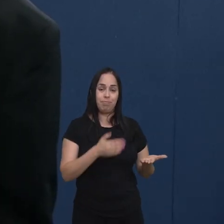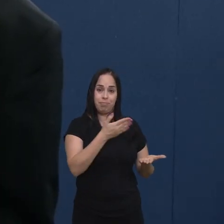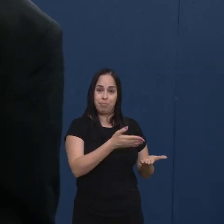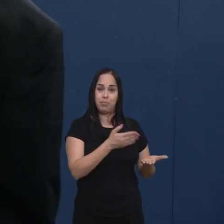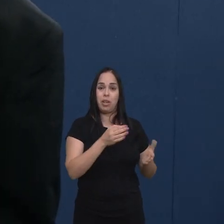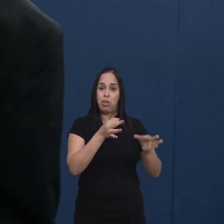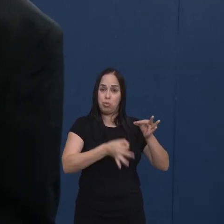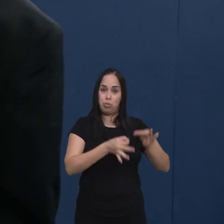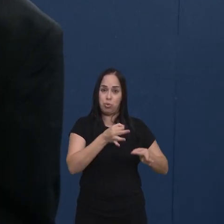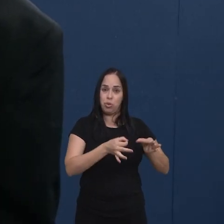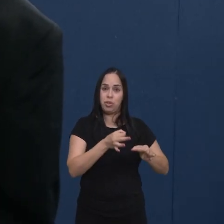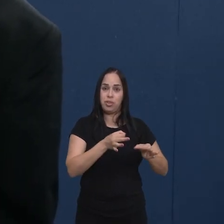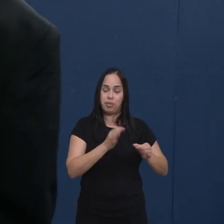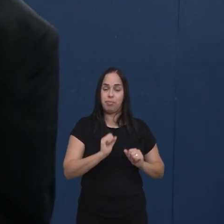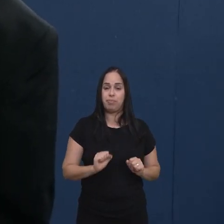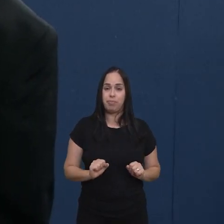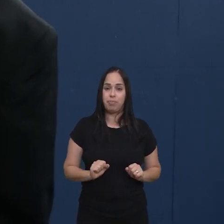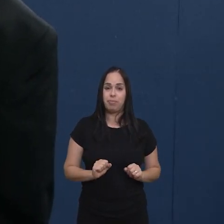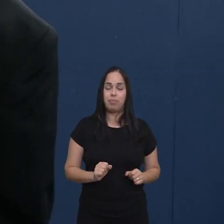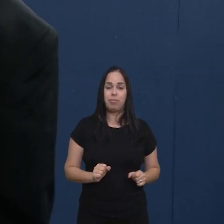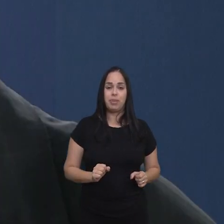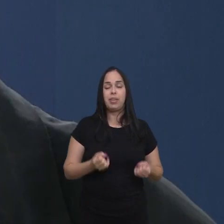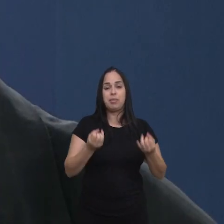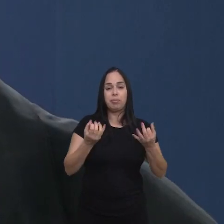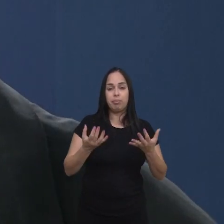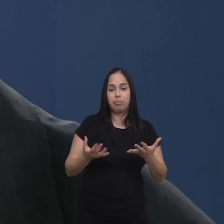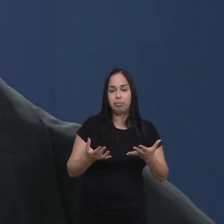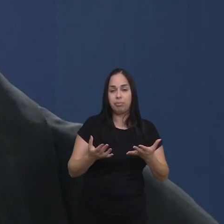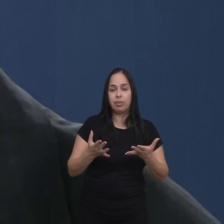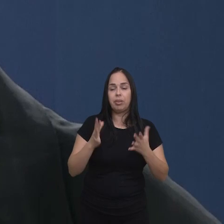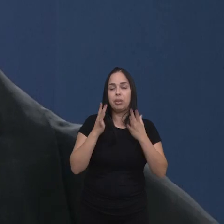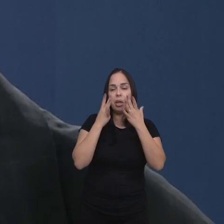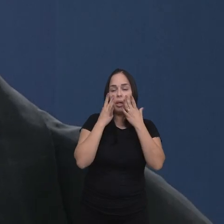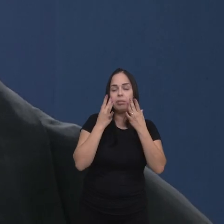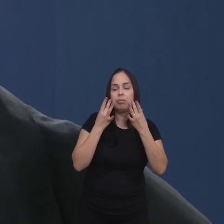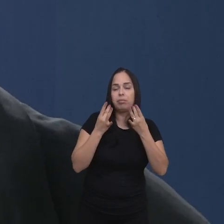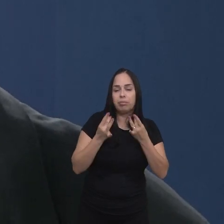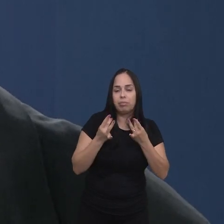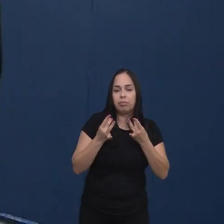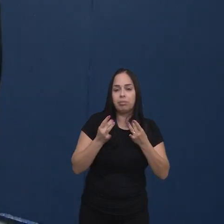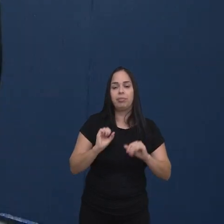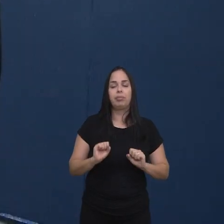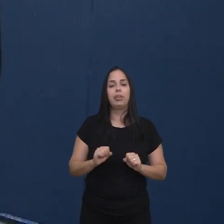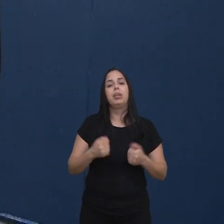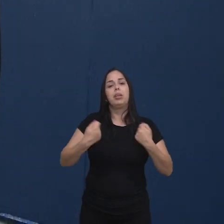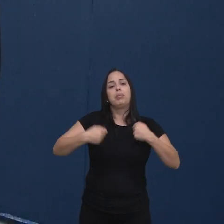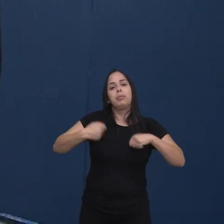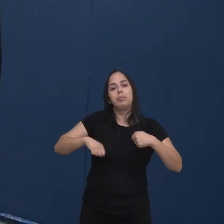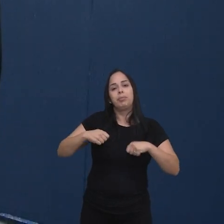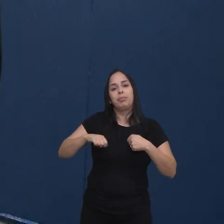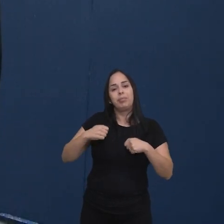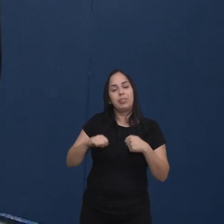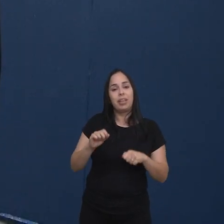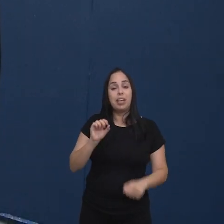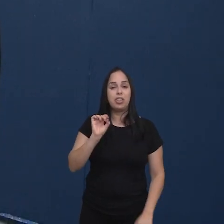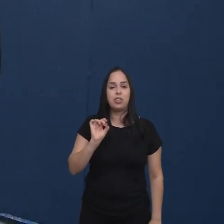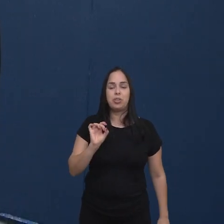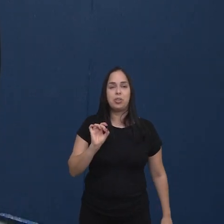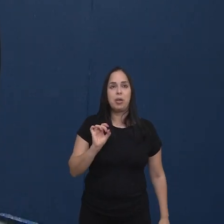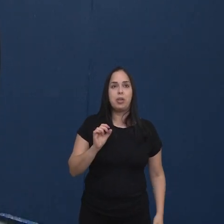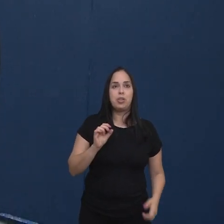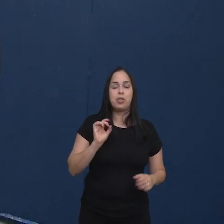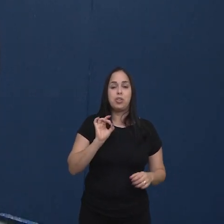fez com que o Juizado da Infância e Adolescência aumentasse a atenção sobre o tema. A gente precisa